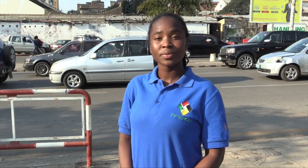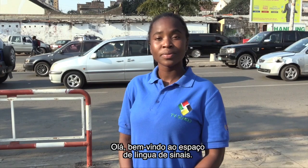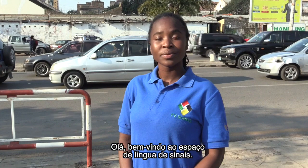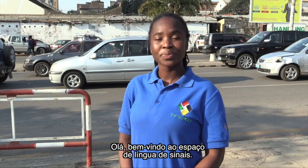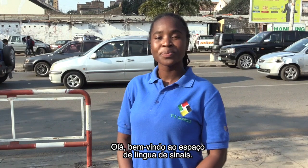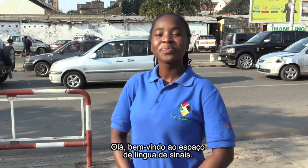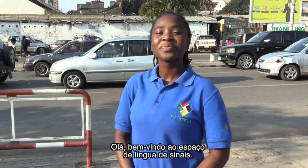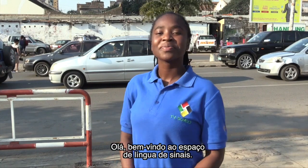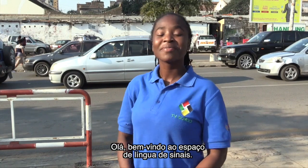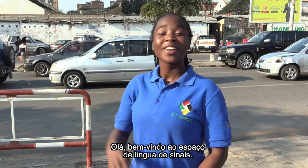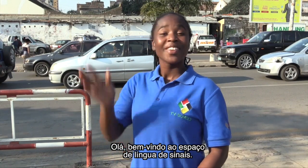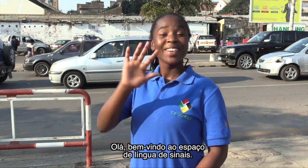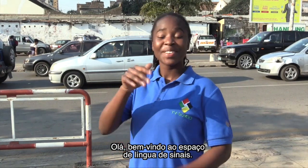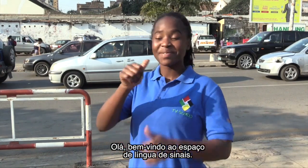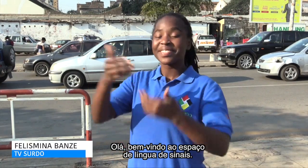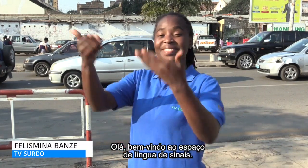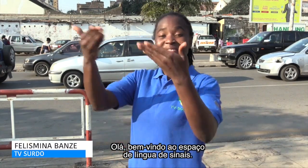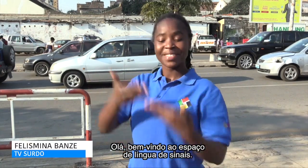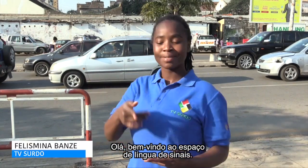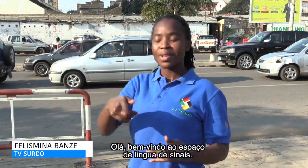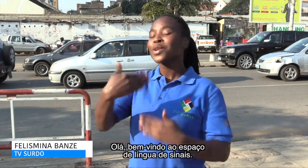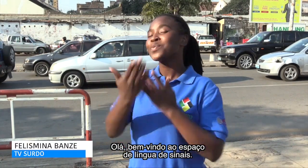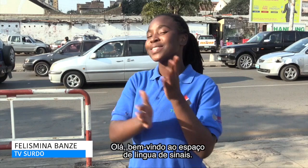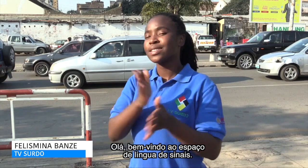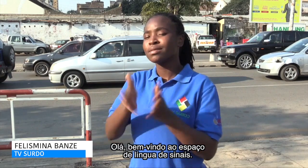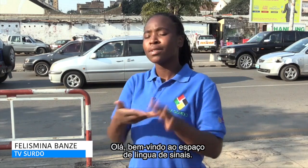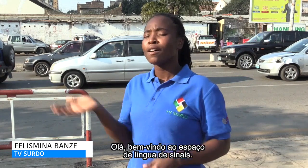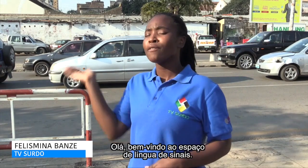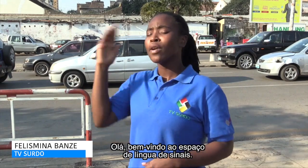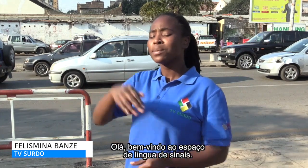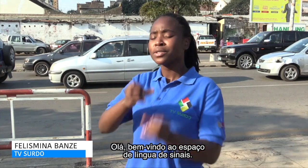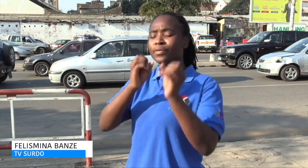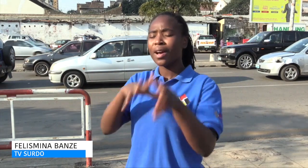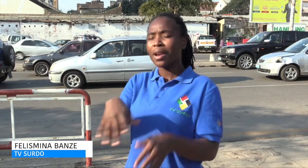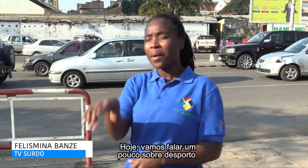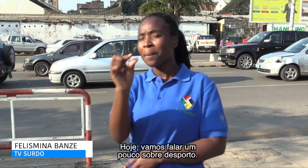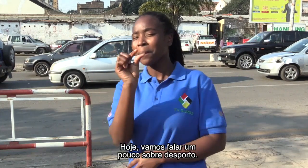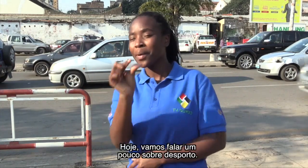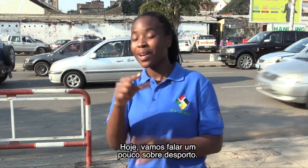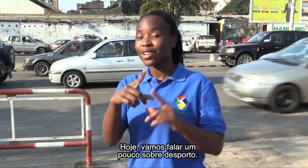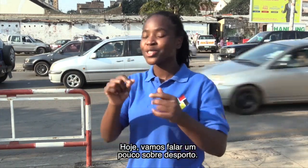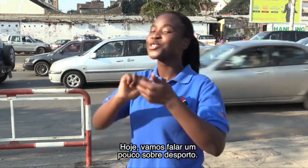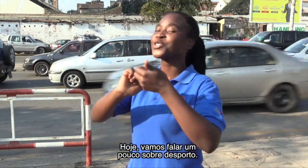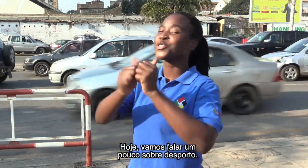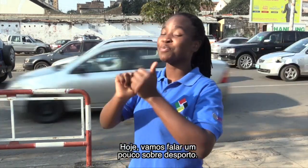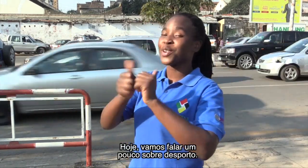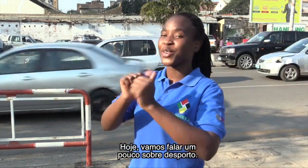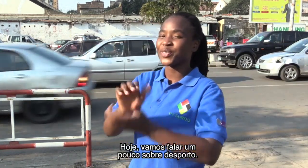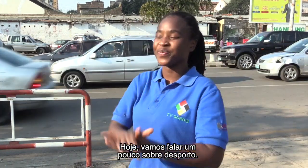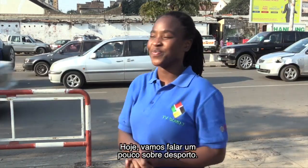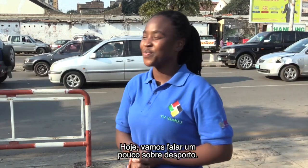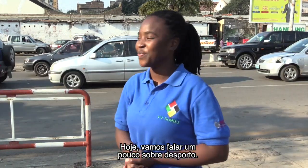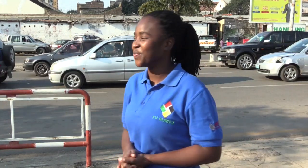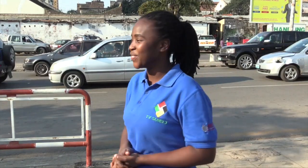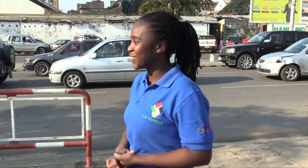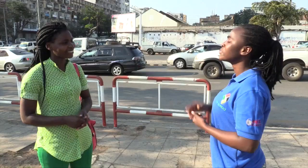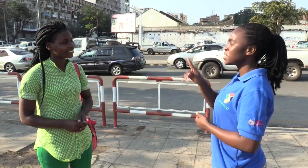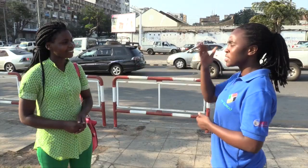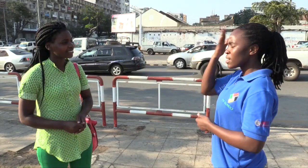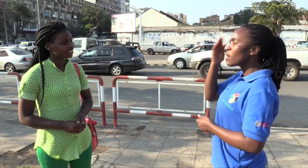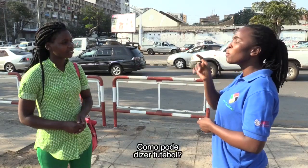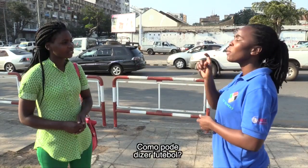Olá, bem-vindo ao espaço de Língua de Sinais. Hoje, vamos falar um pouco sobre o desporto.